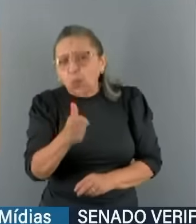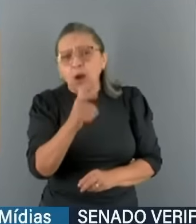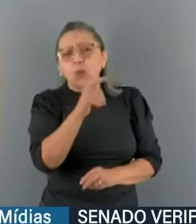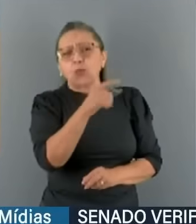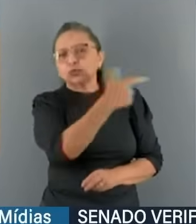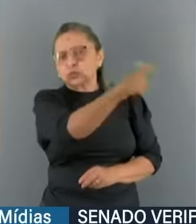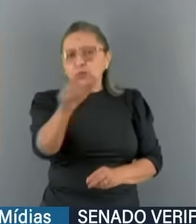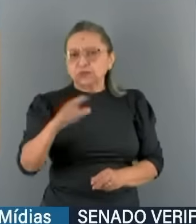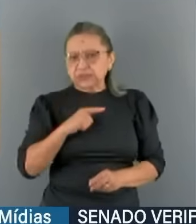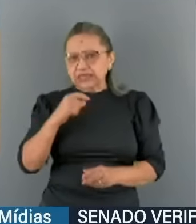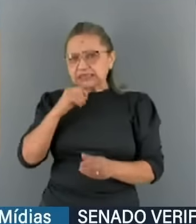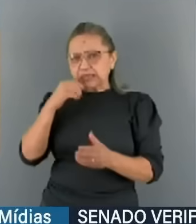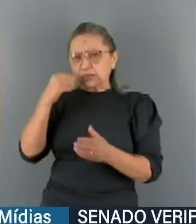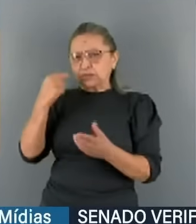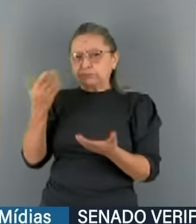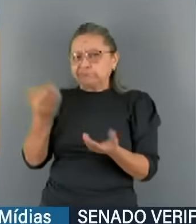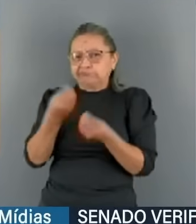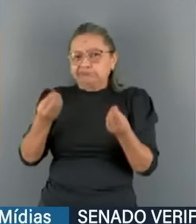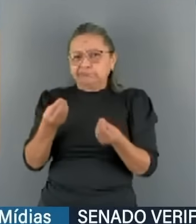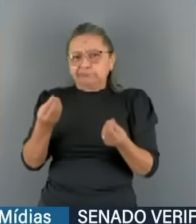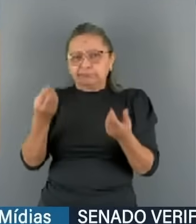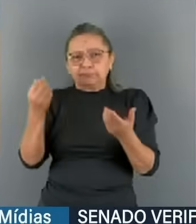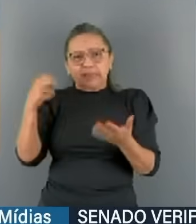O senhor está sendo injustiçado?